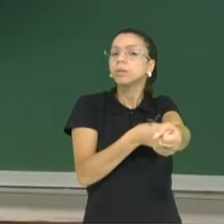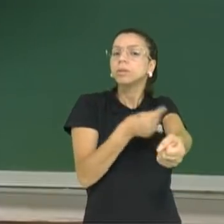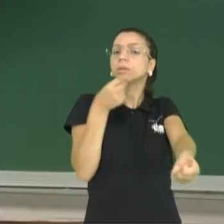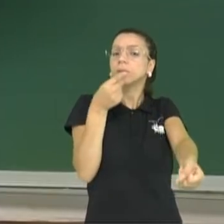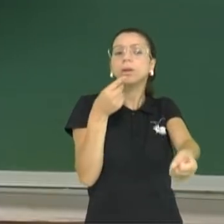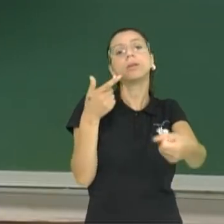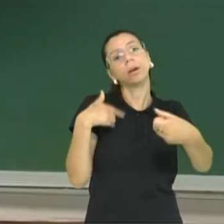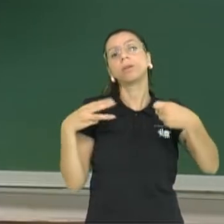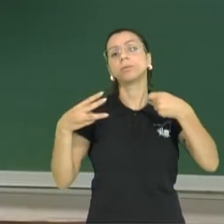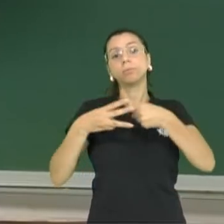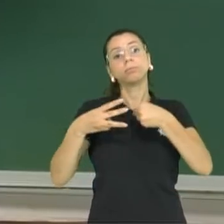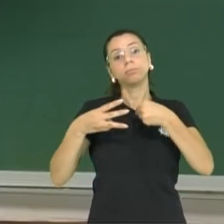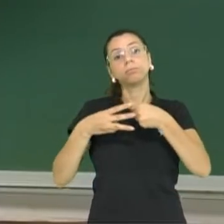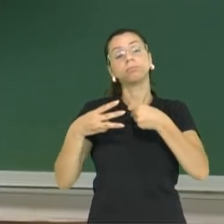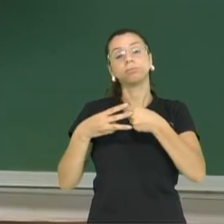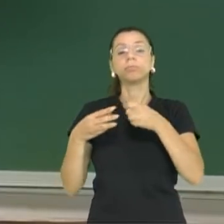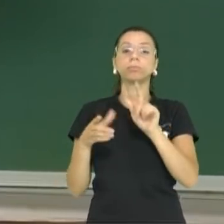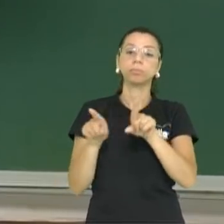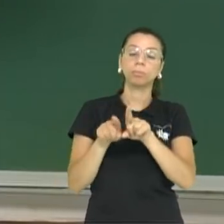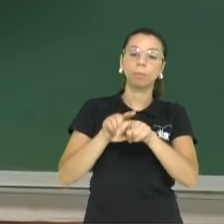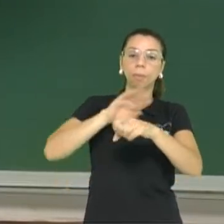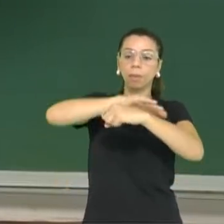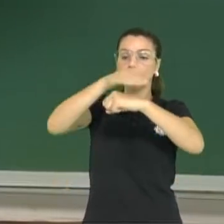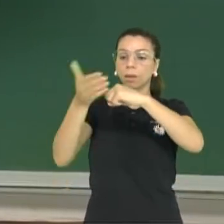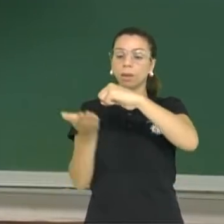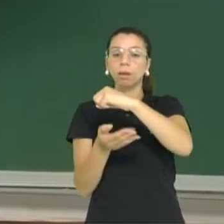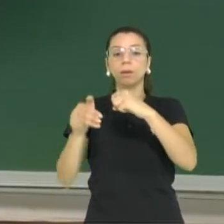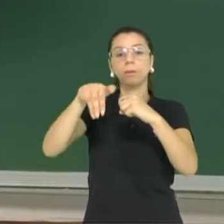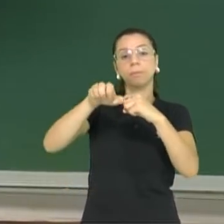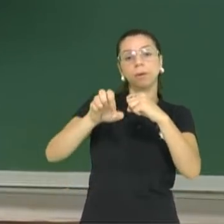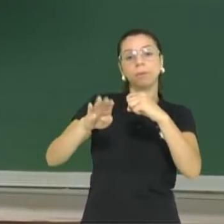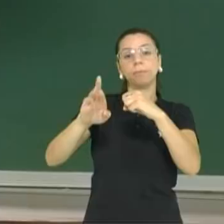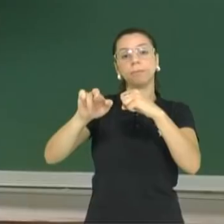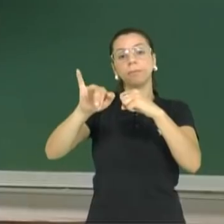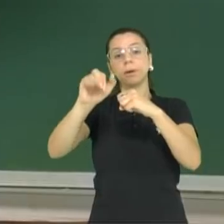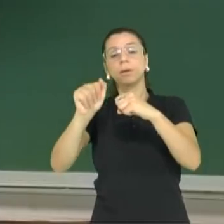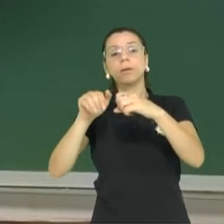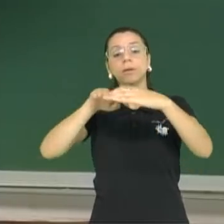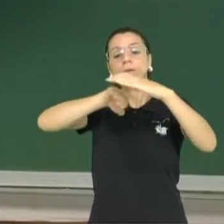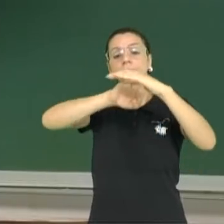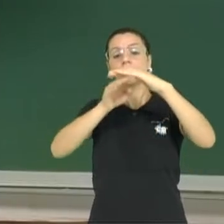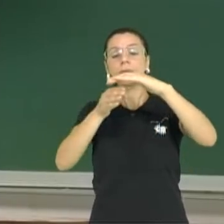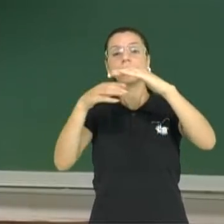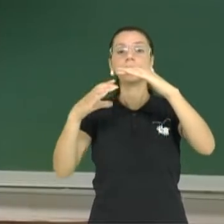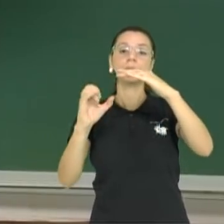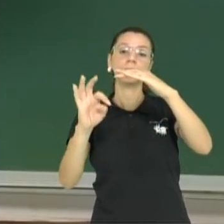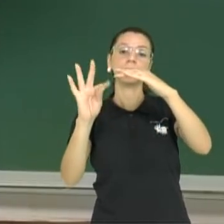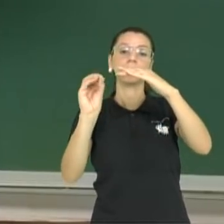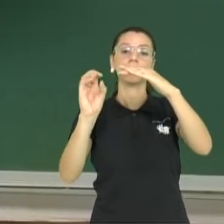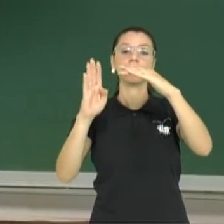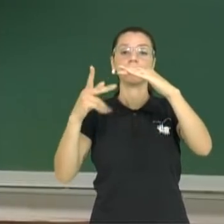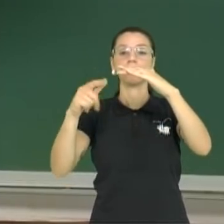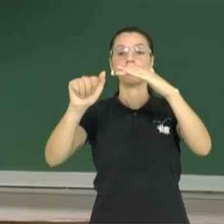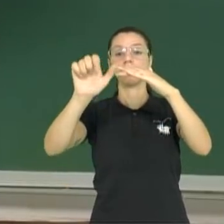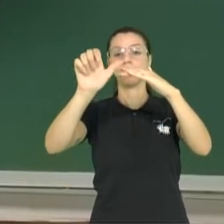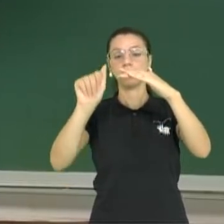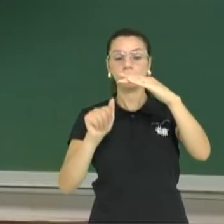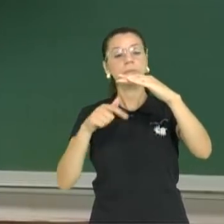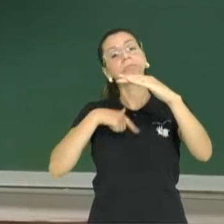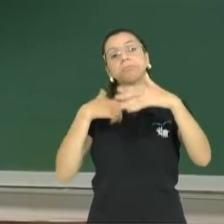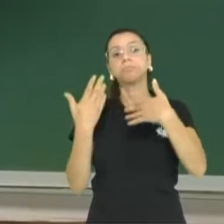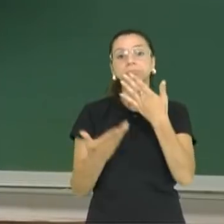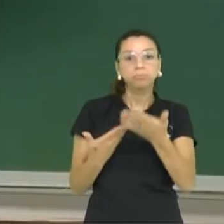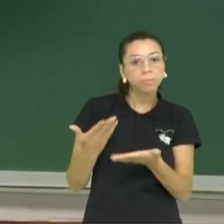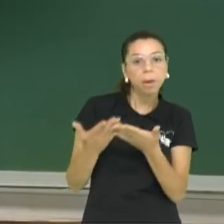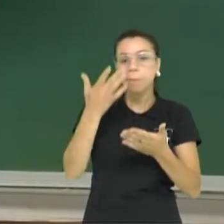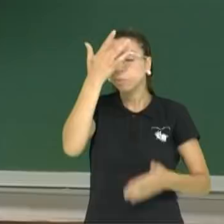são células, tem membrana, tem citoplasma. Então, a gente vai ver, né, essa pessoa, né, esse especialista,